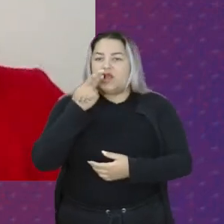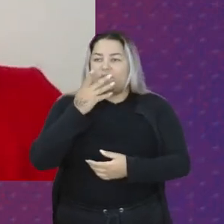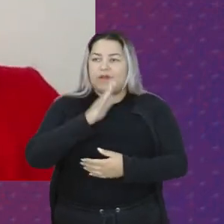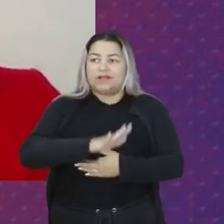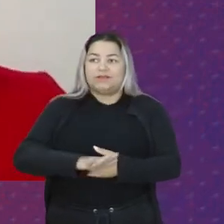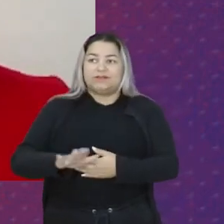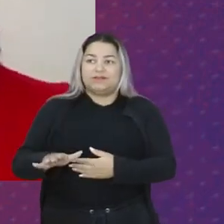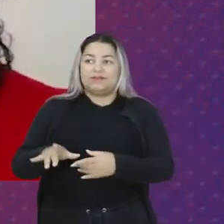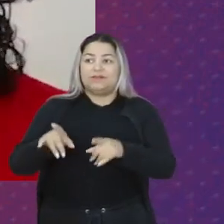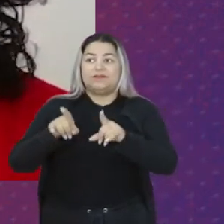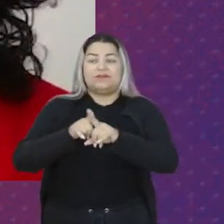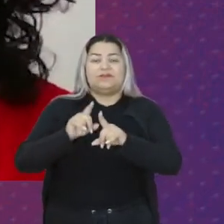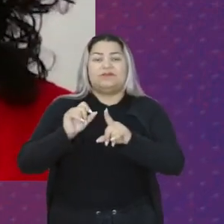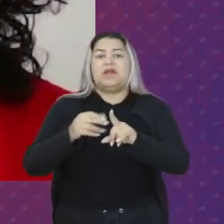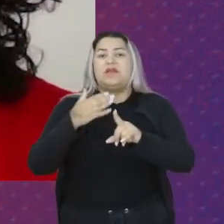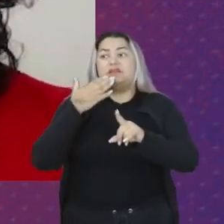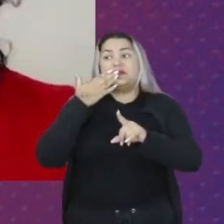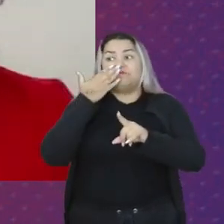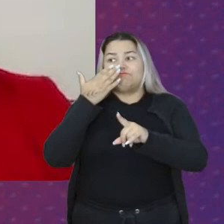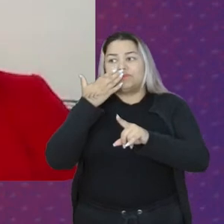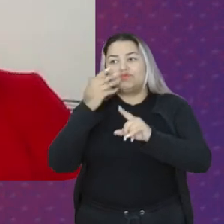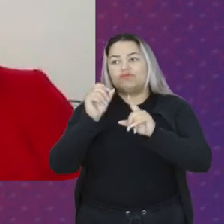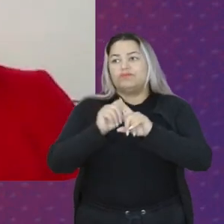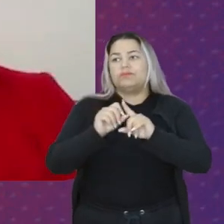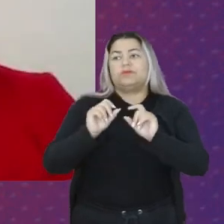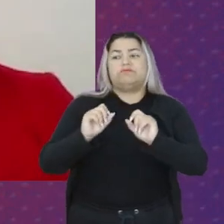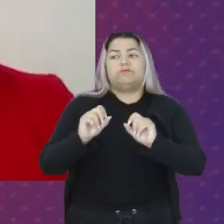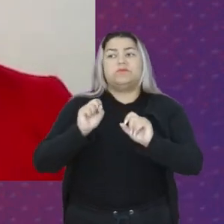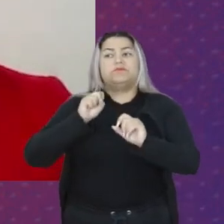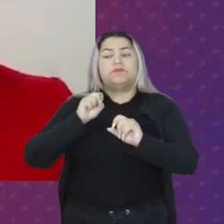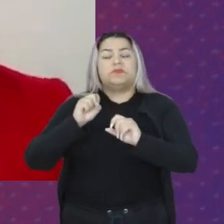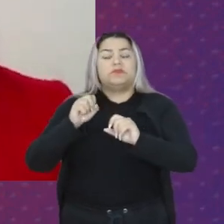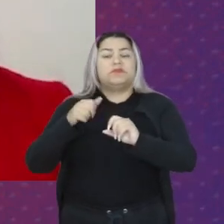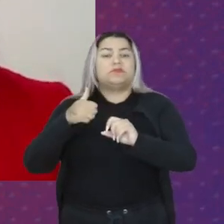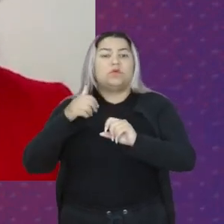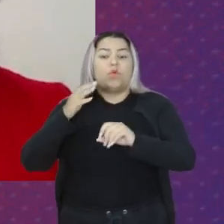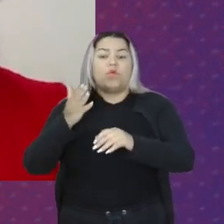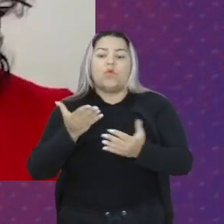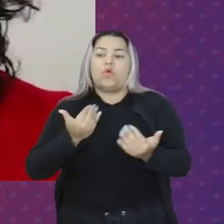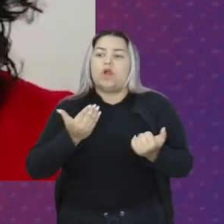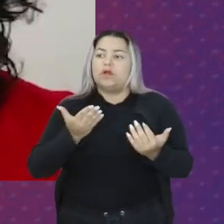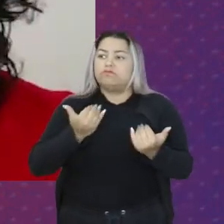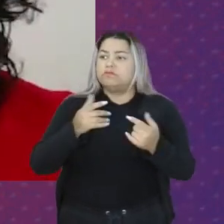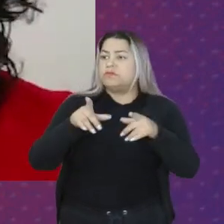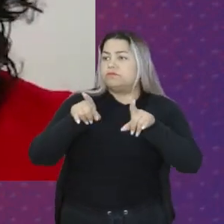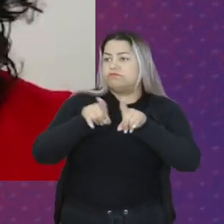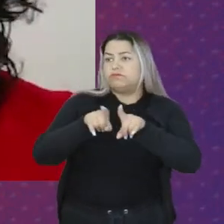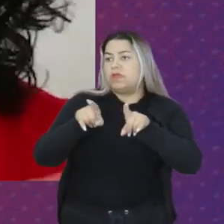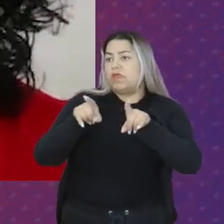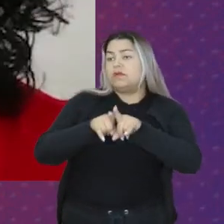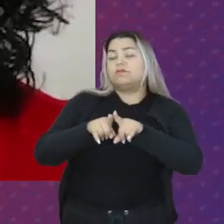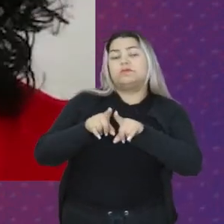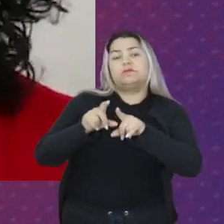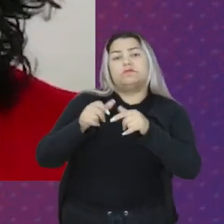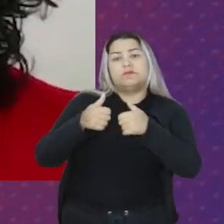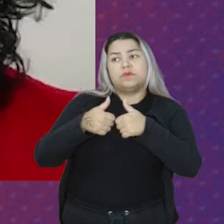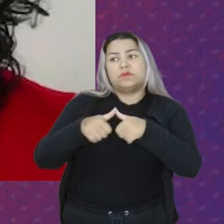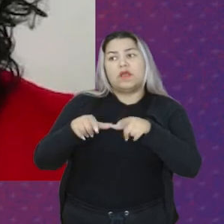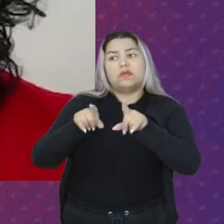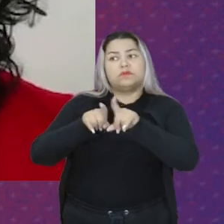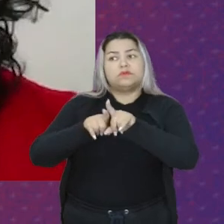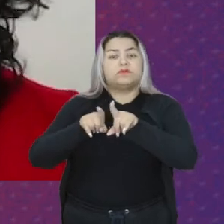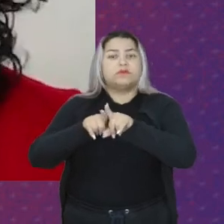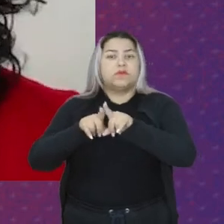criança está se prostituindo ou que um adolescente está se prostituindo, mas que está sendo